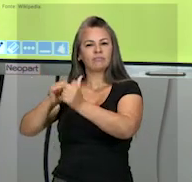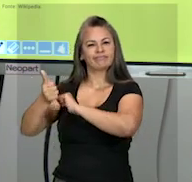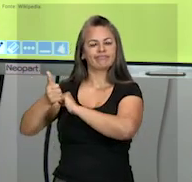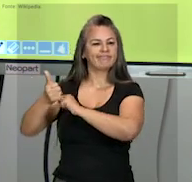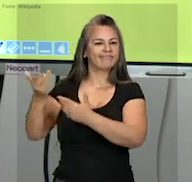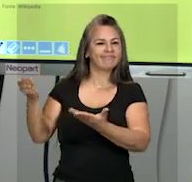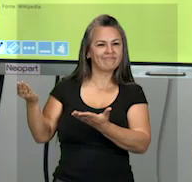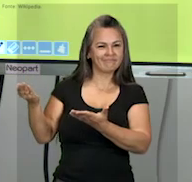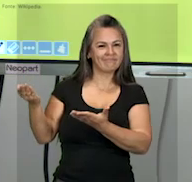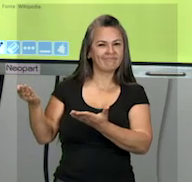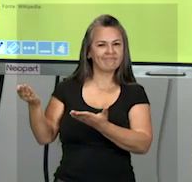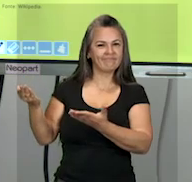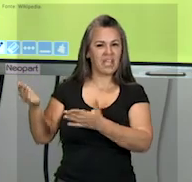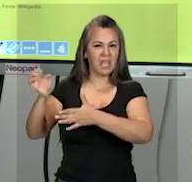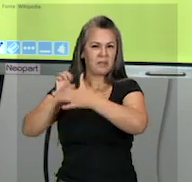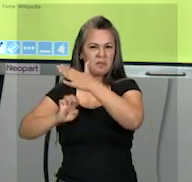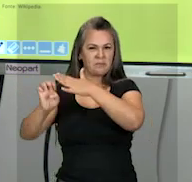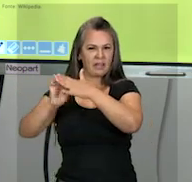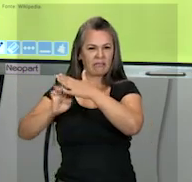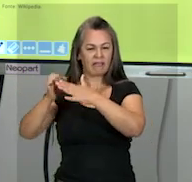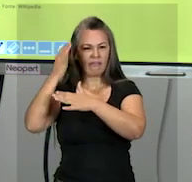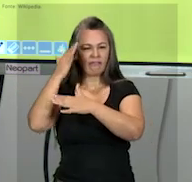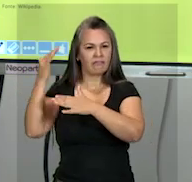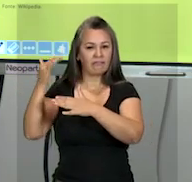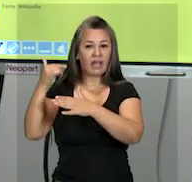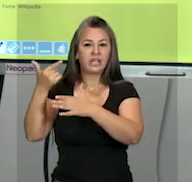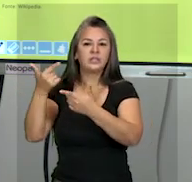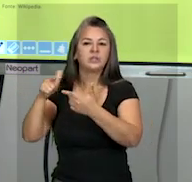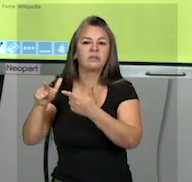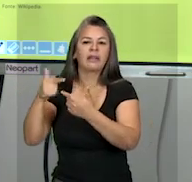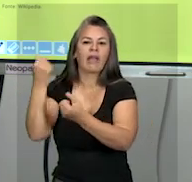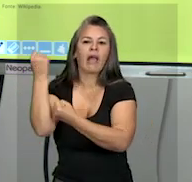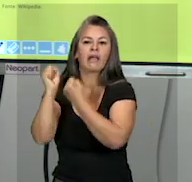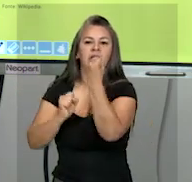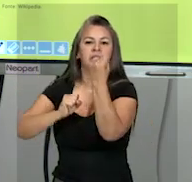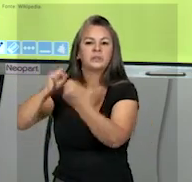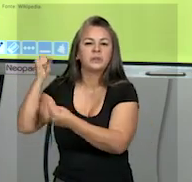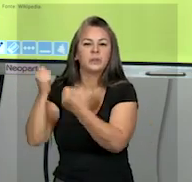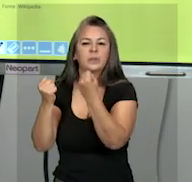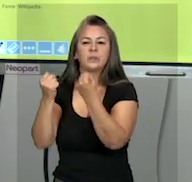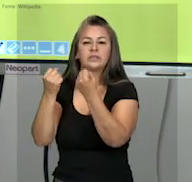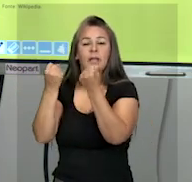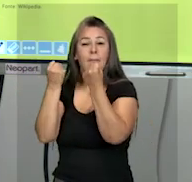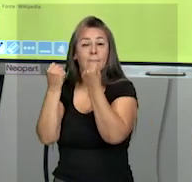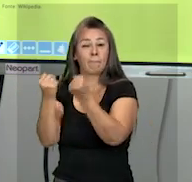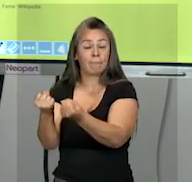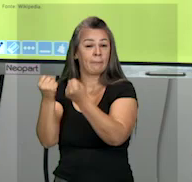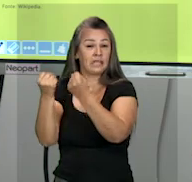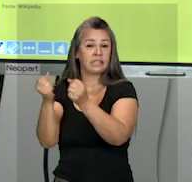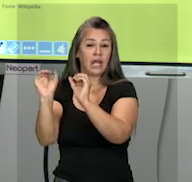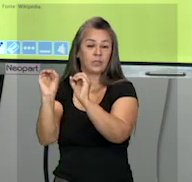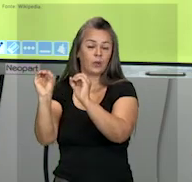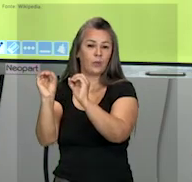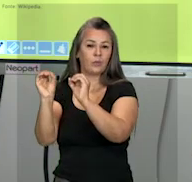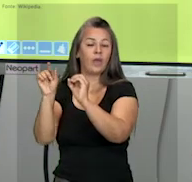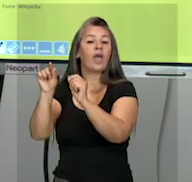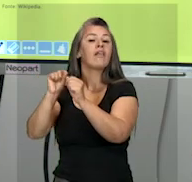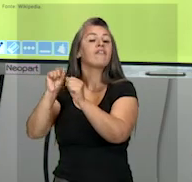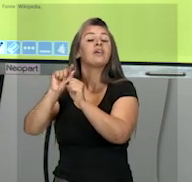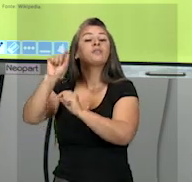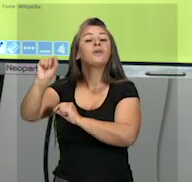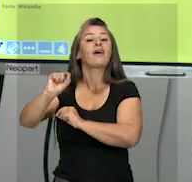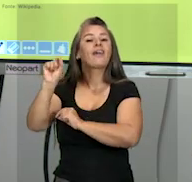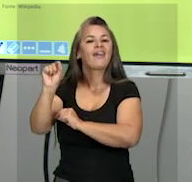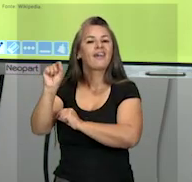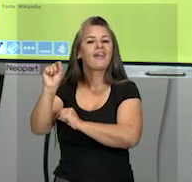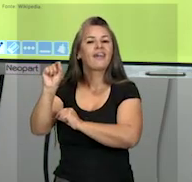atletas, empresários, executivos, não colocar a mão na massa. Eles queriam trabalhos intelectuais, culturais, etc. Então, eles vão ocupar